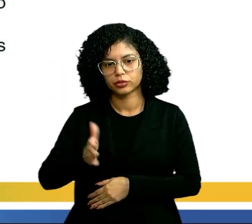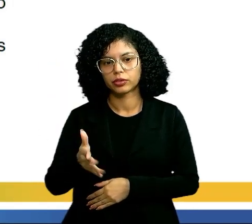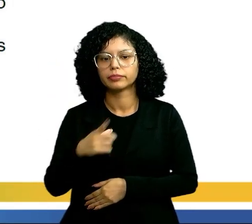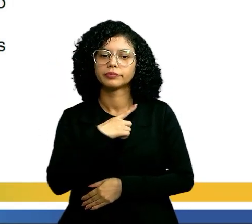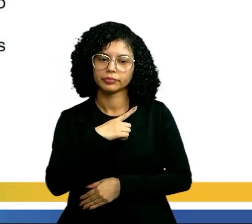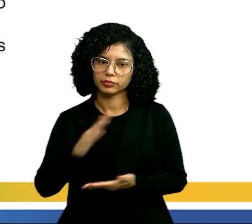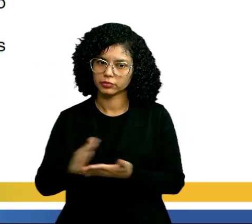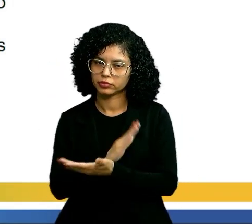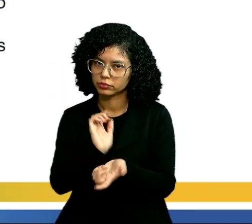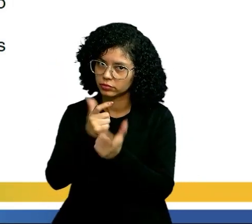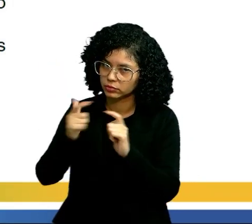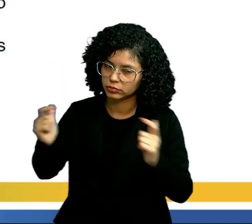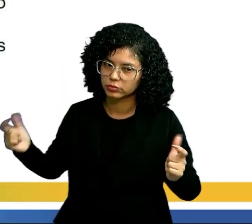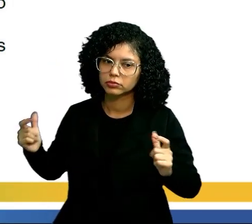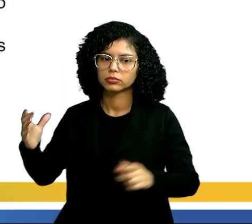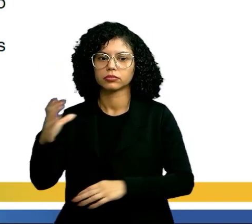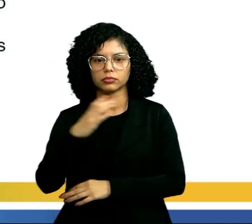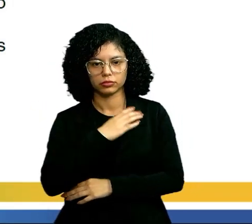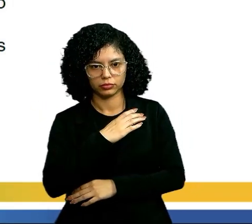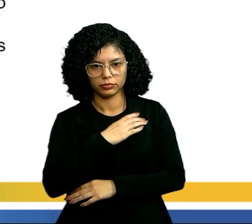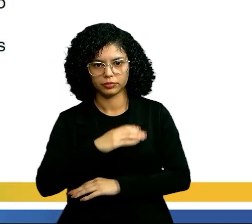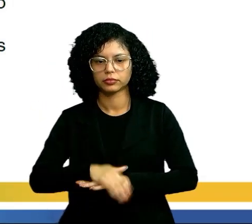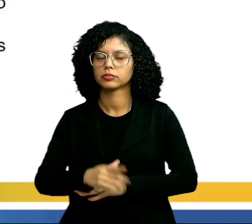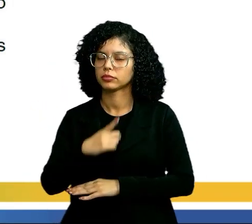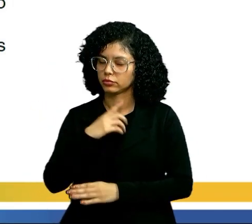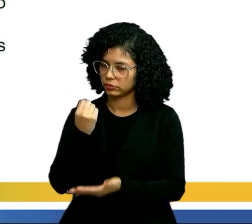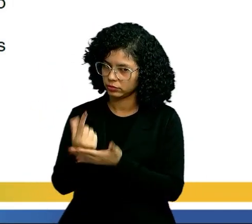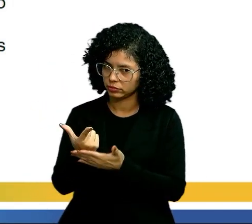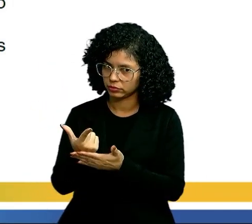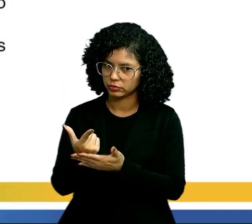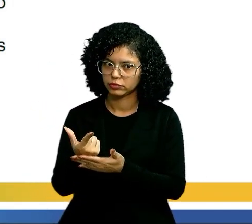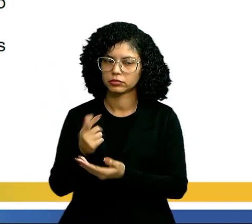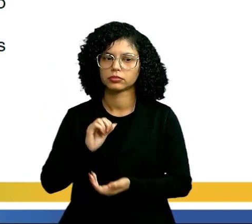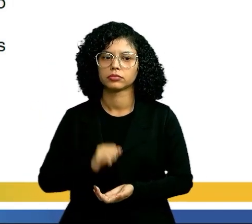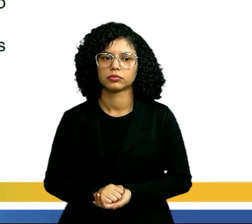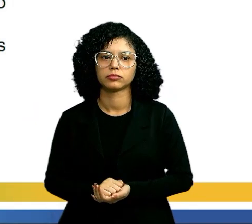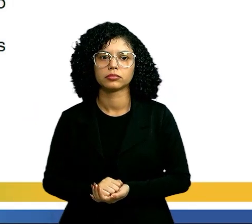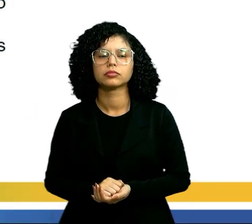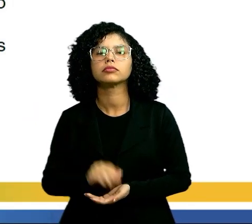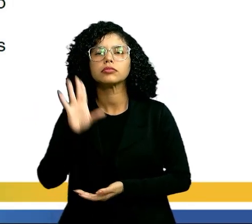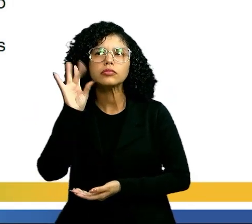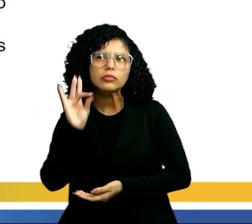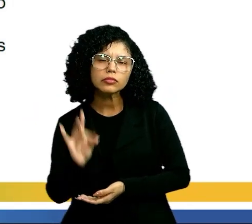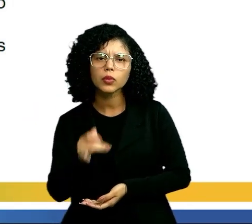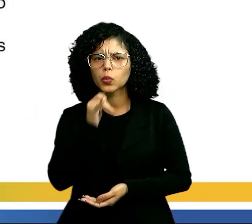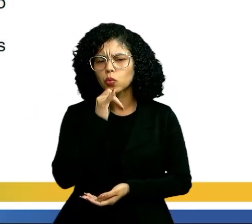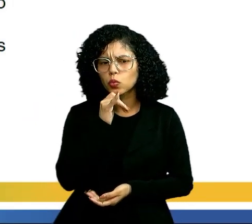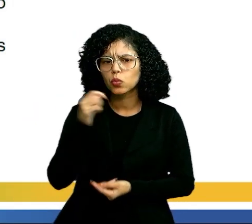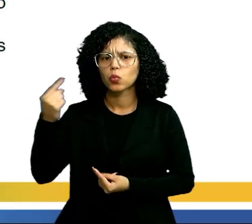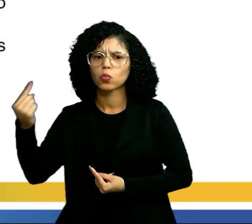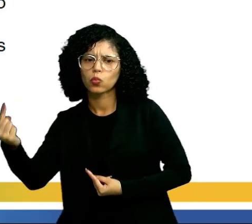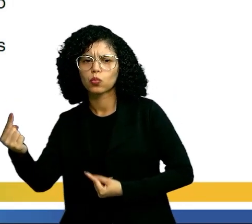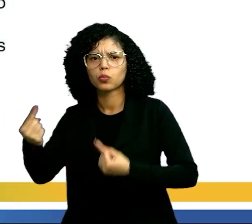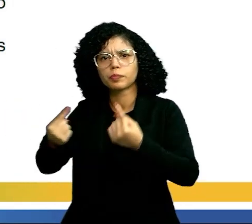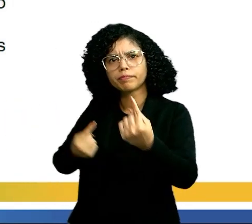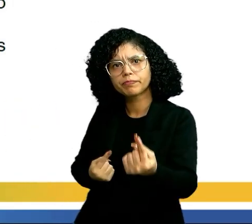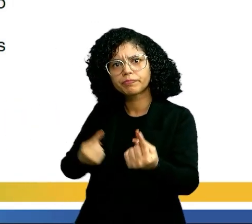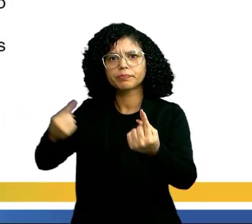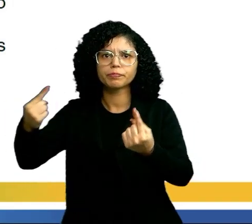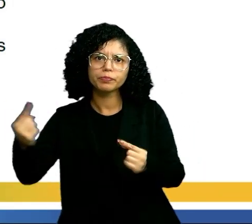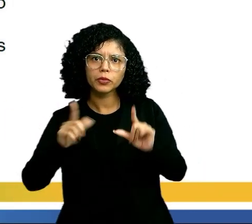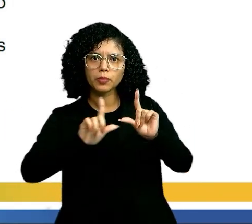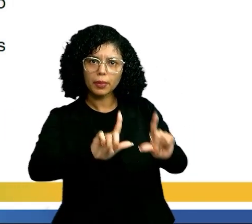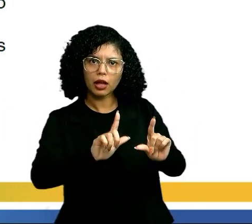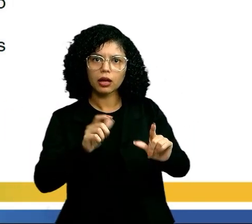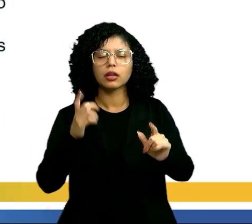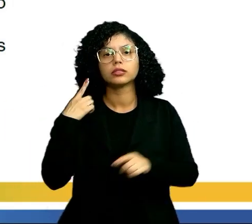algumas grandes cidades existem aí os rodízios de automóveis, né? Cada dia um determinado número de